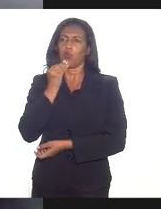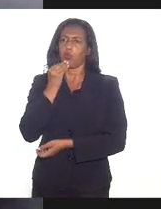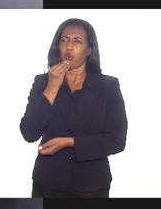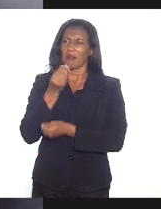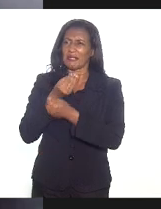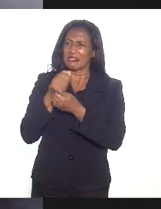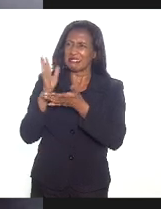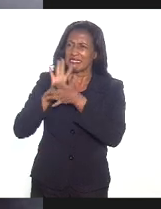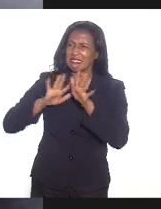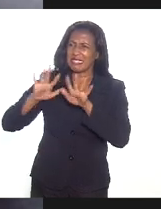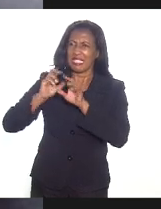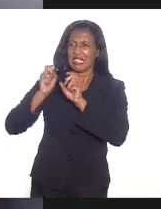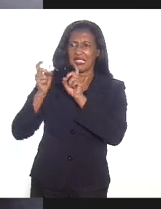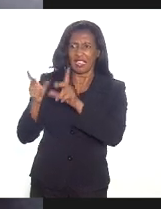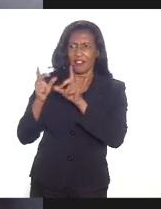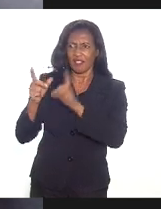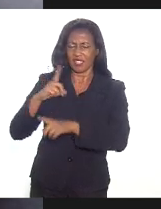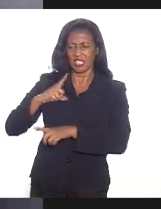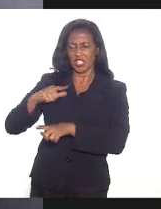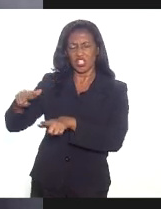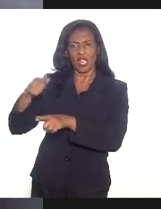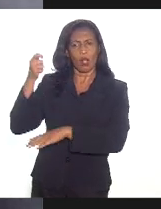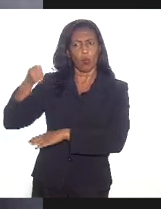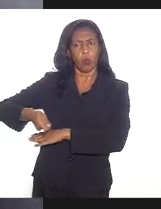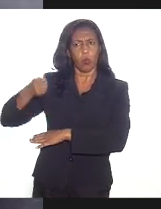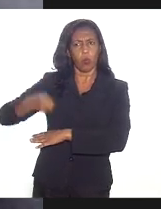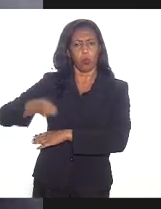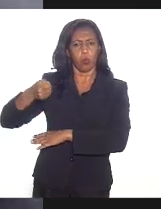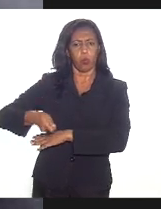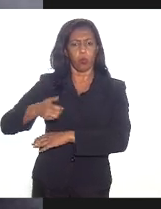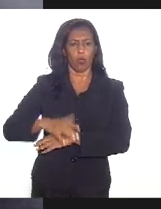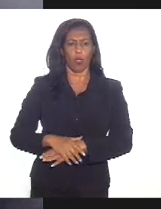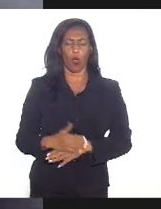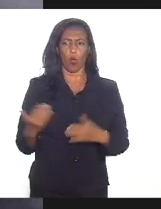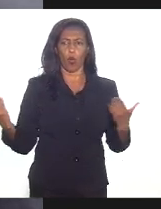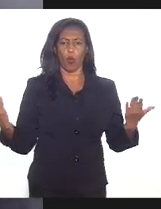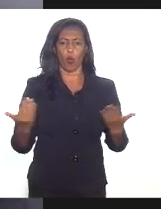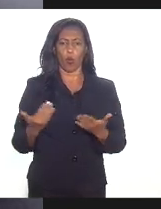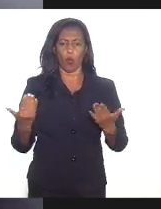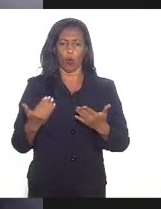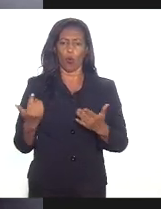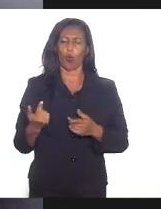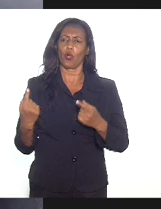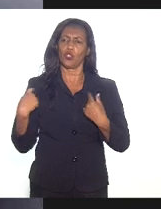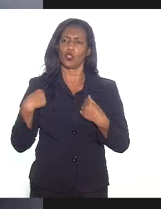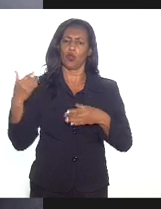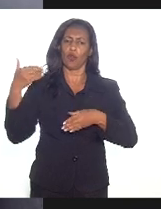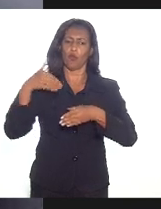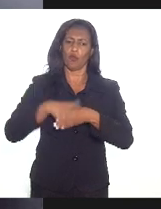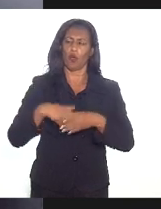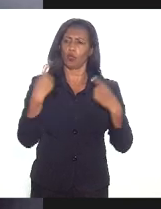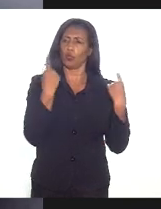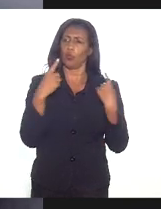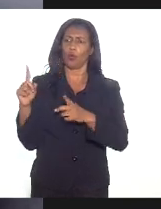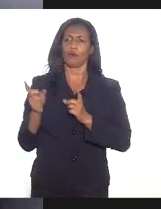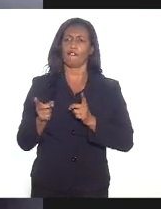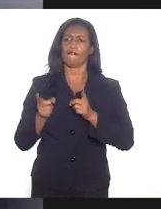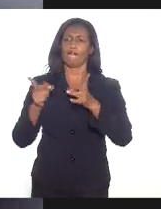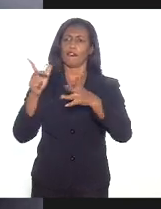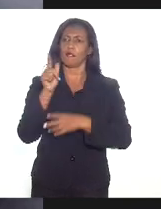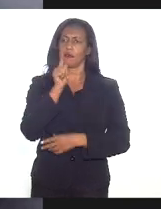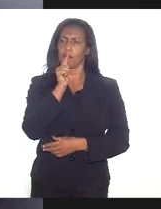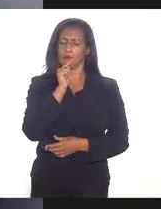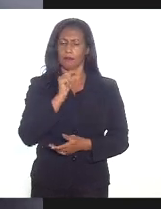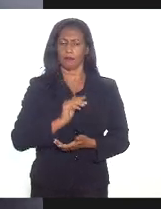nos bens que estavam naquele leilão. Hoje, eu voto contra a privatização da CEDAE. Eu voto sim.